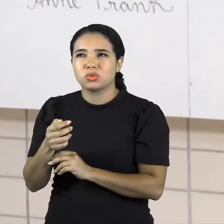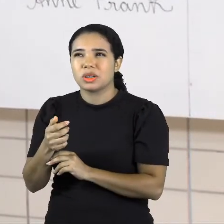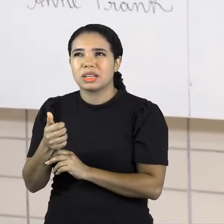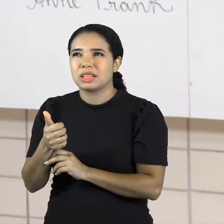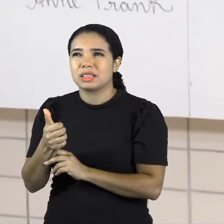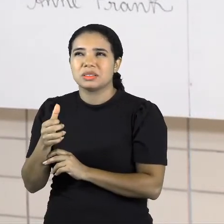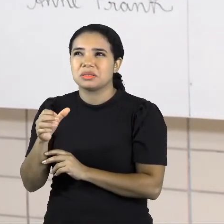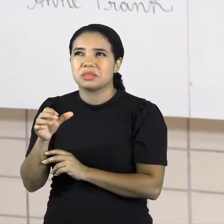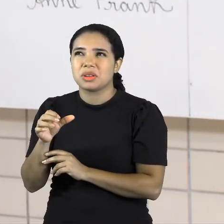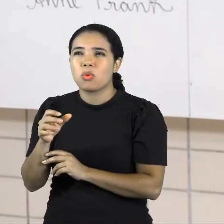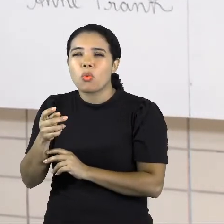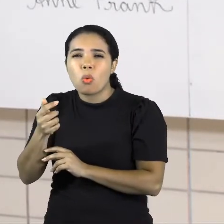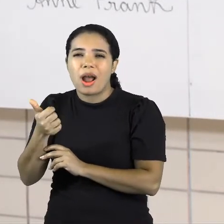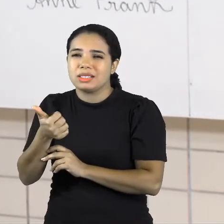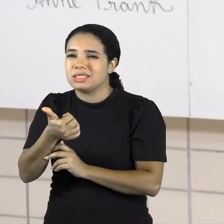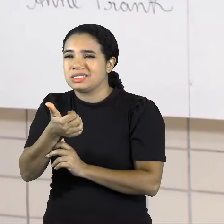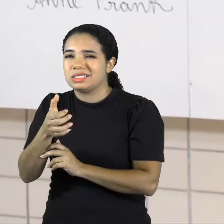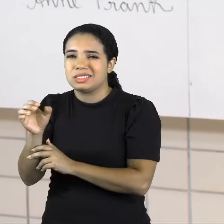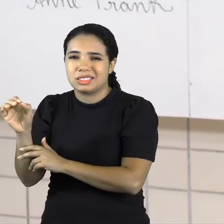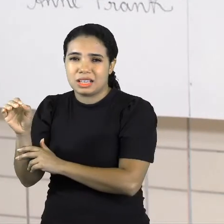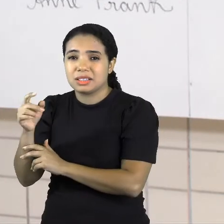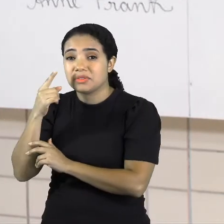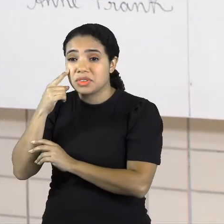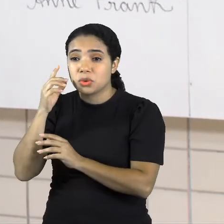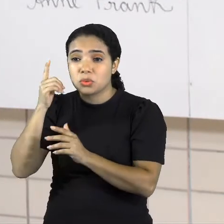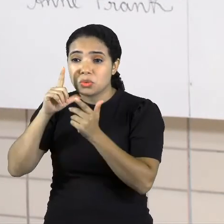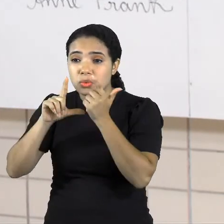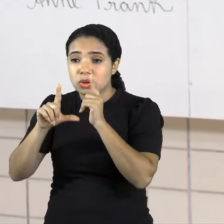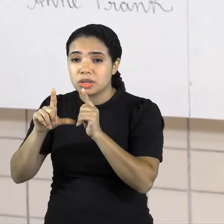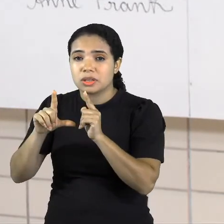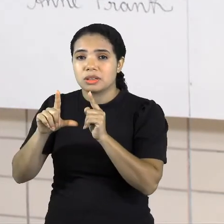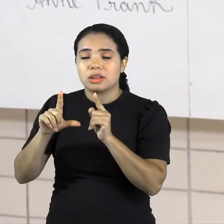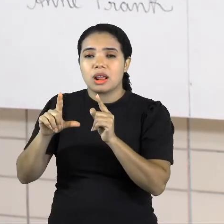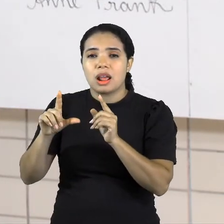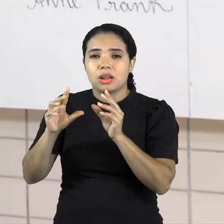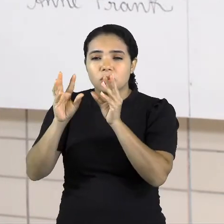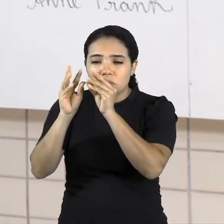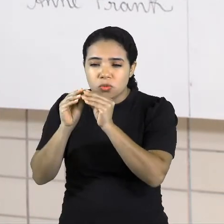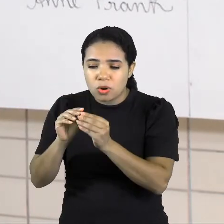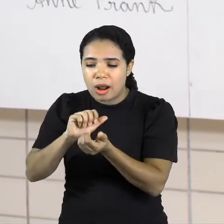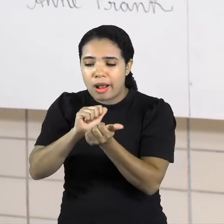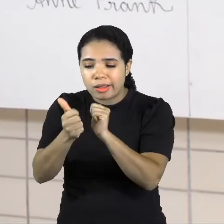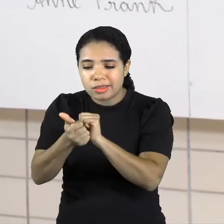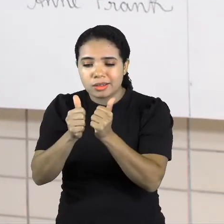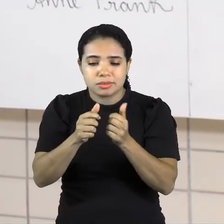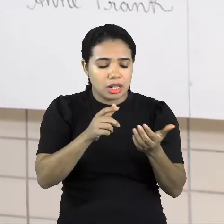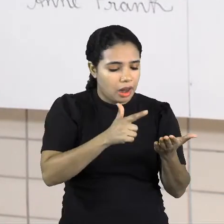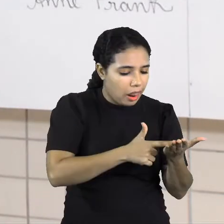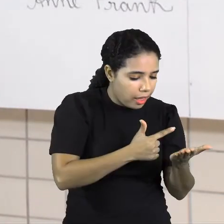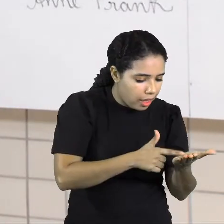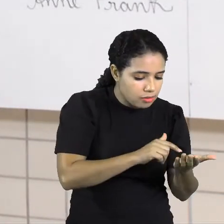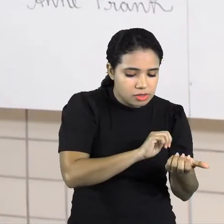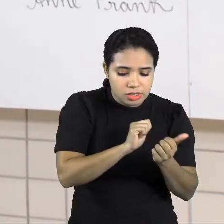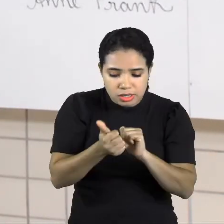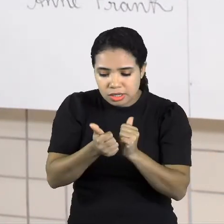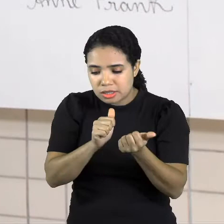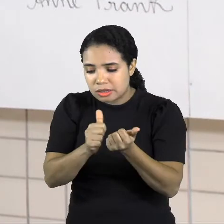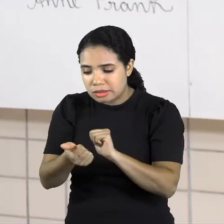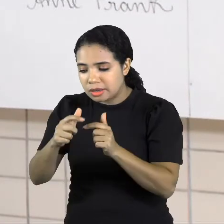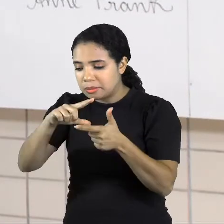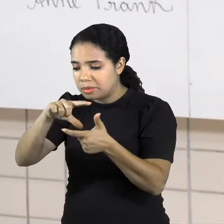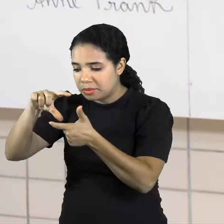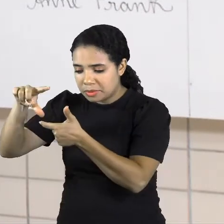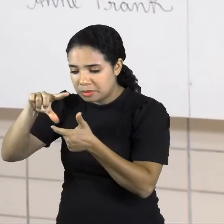pouco. E aí vocês vão ver como eles conseguem, né, porque eles condensam, faz a adaptação da linguagem. Mas tem páginas em